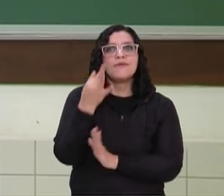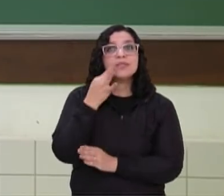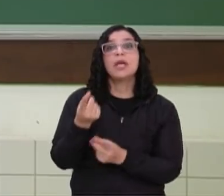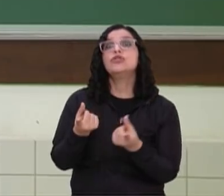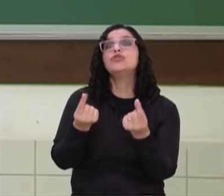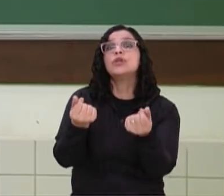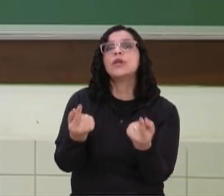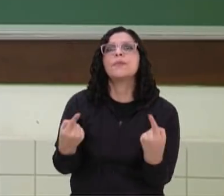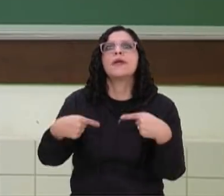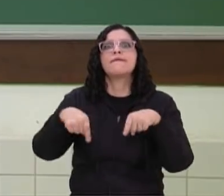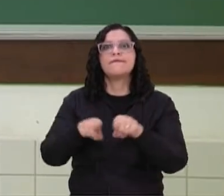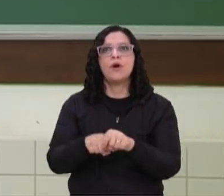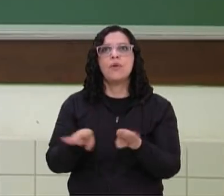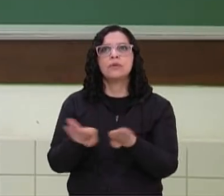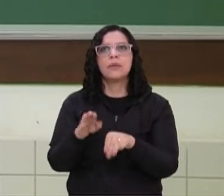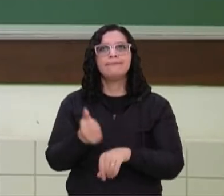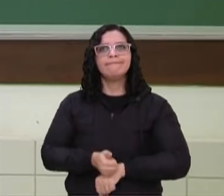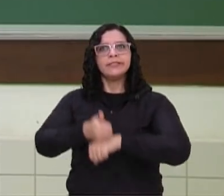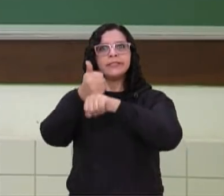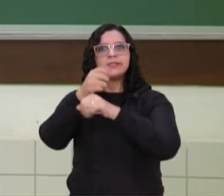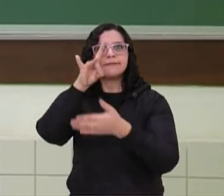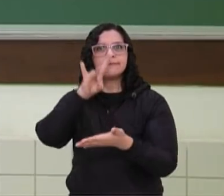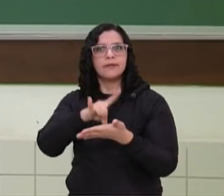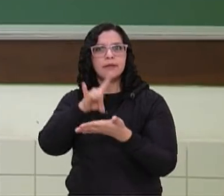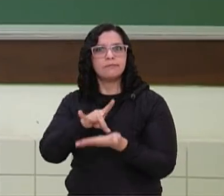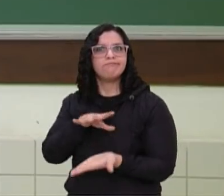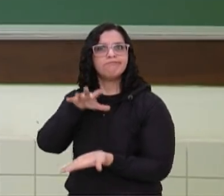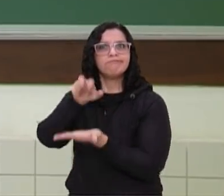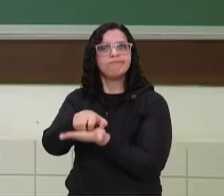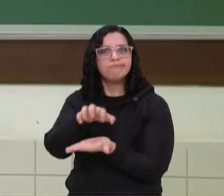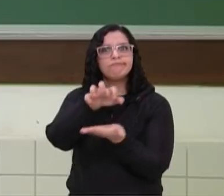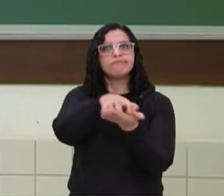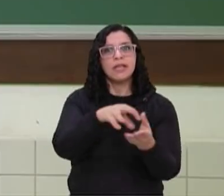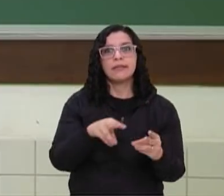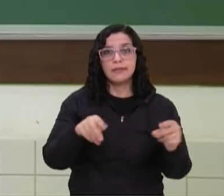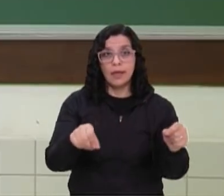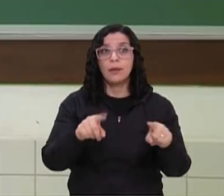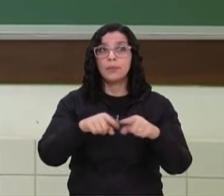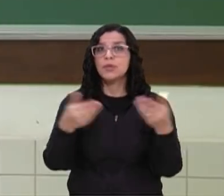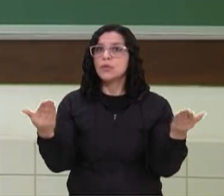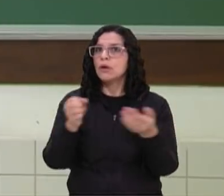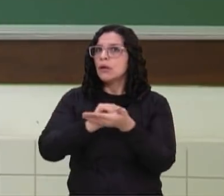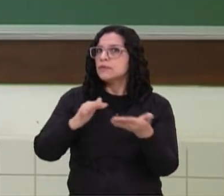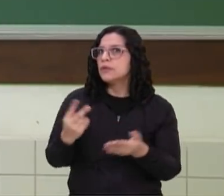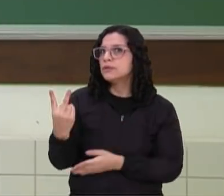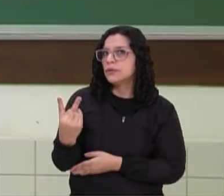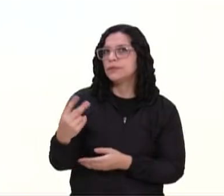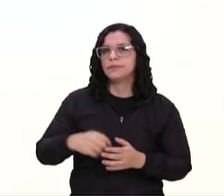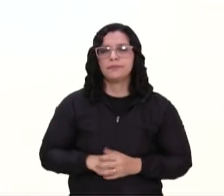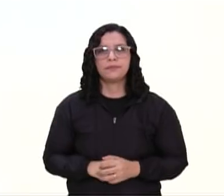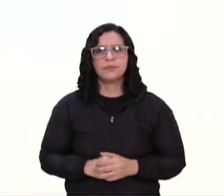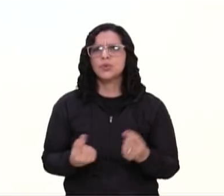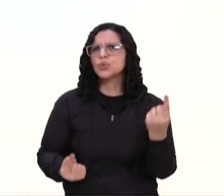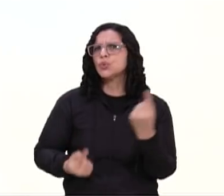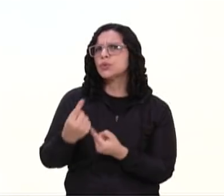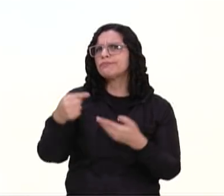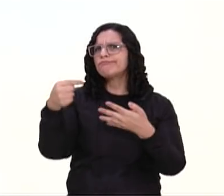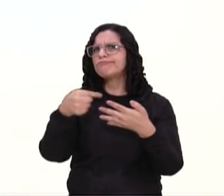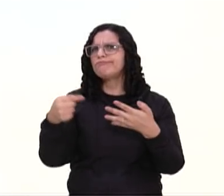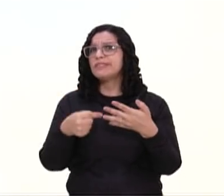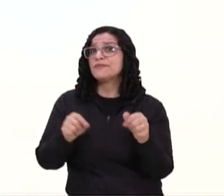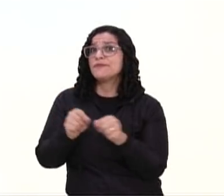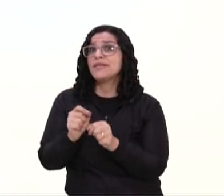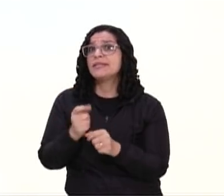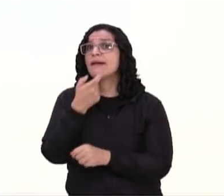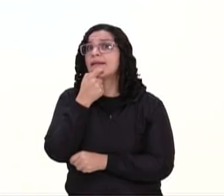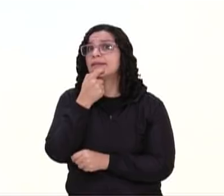dinheiro para voltar, para ocupar efetivamente esses territórios. Então vamos para a nossa segunda atividade. Quais fatores fizeram a